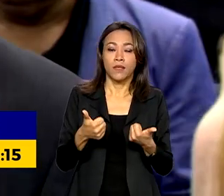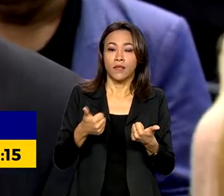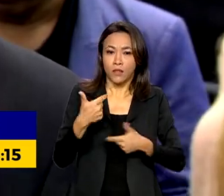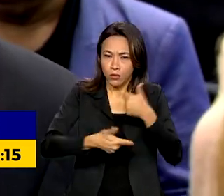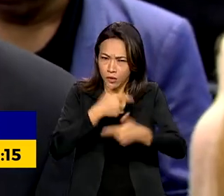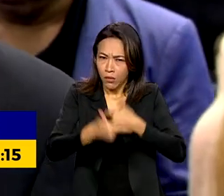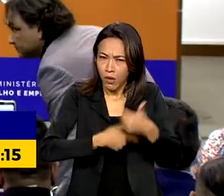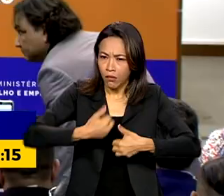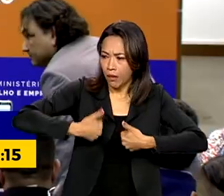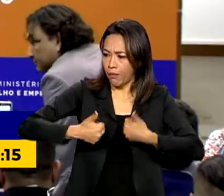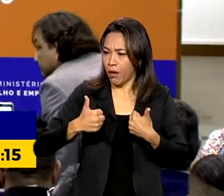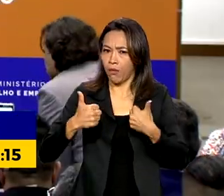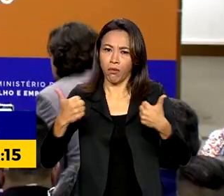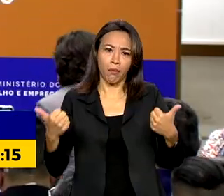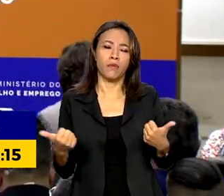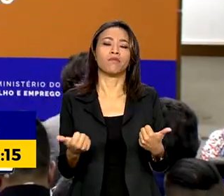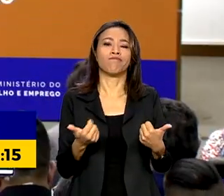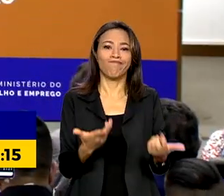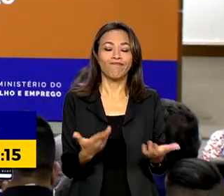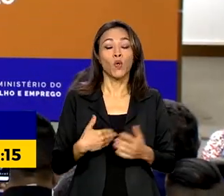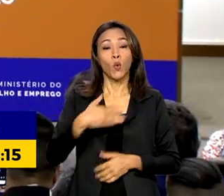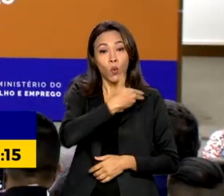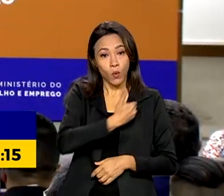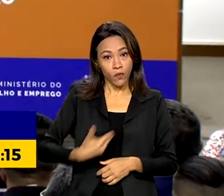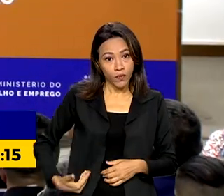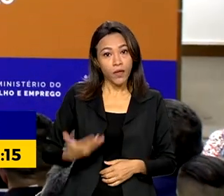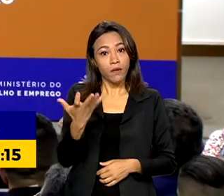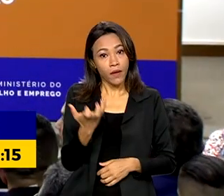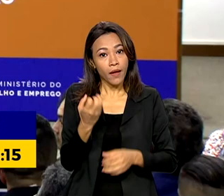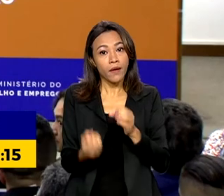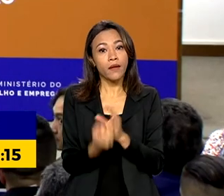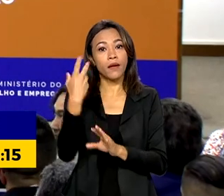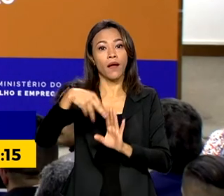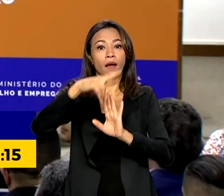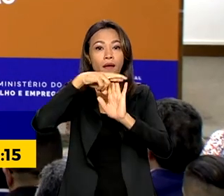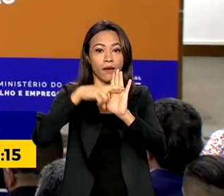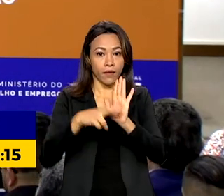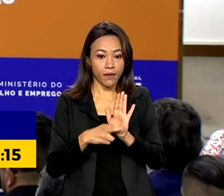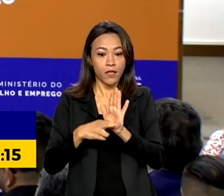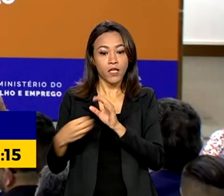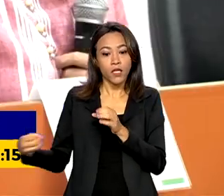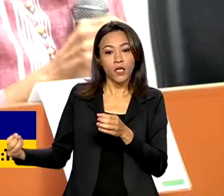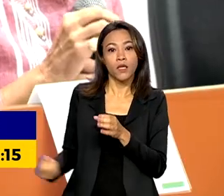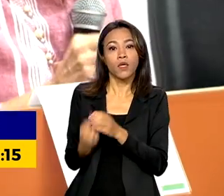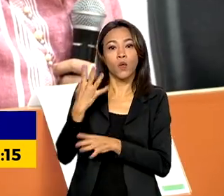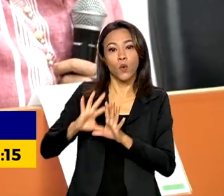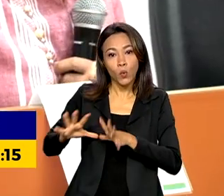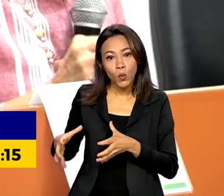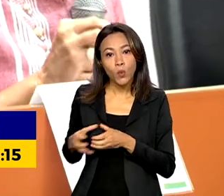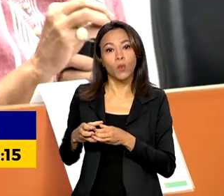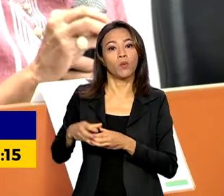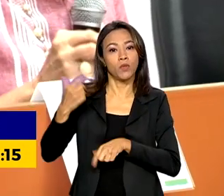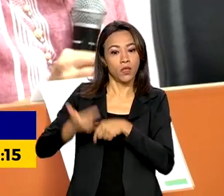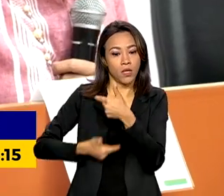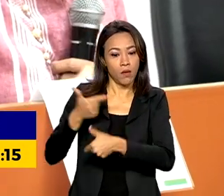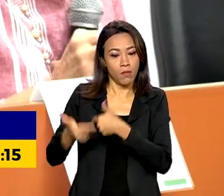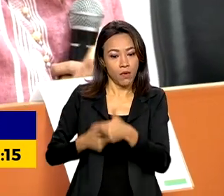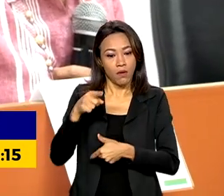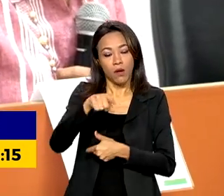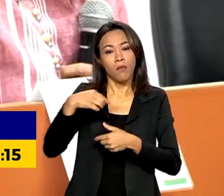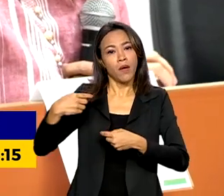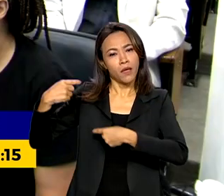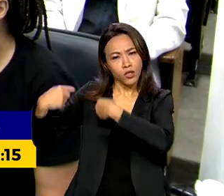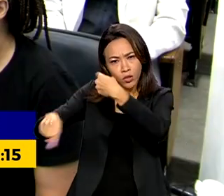nossa legislação. O governo quer regulamentar o setor e criou um grupo de trabalho com as partes interessadas para discutir